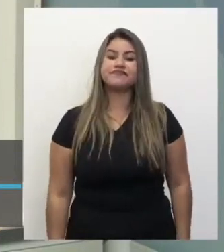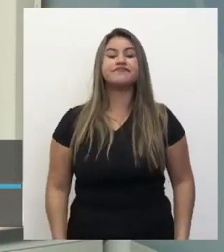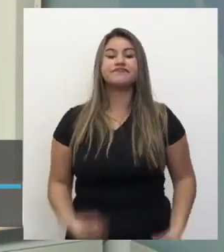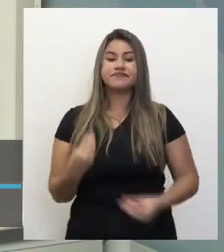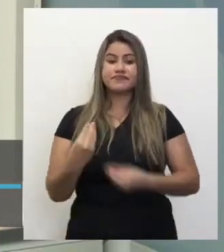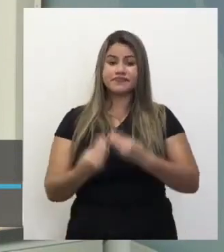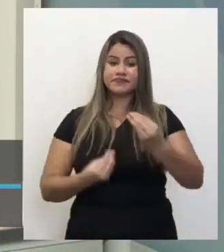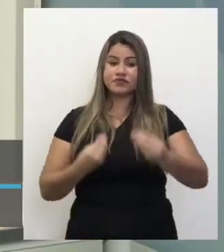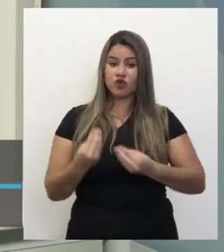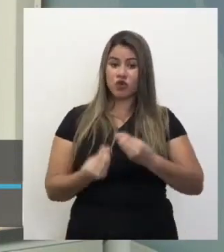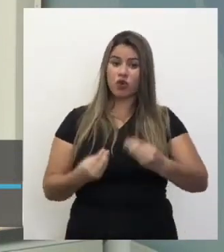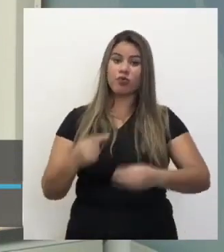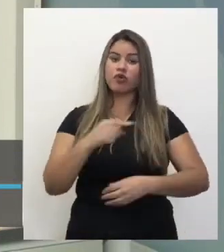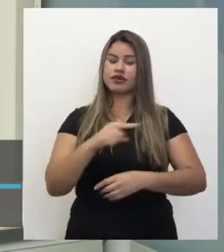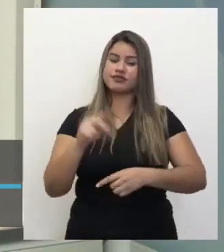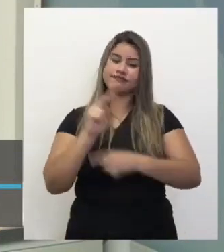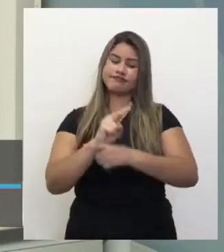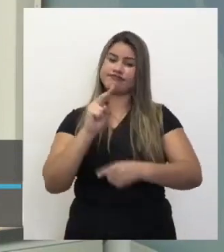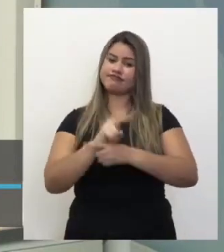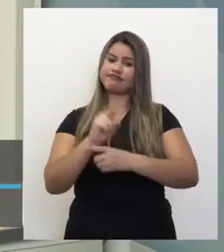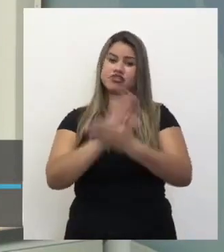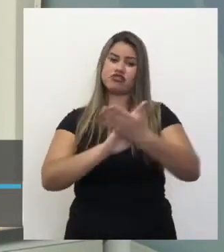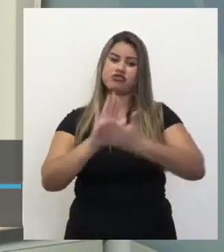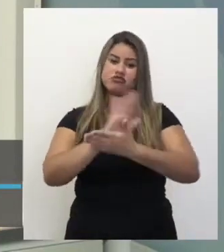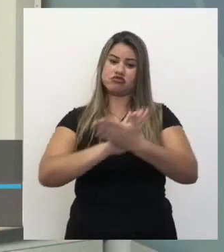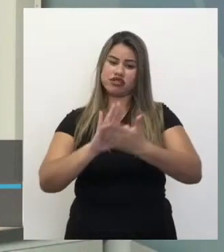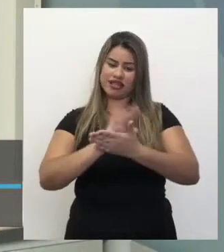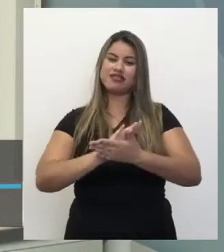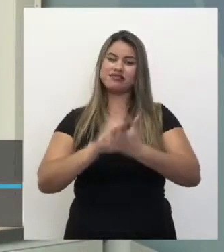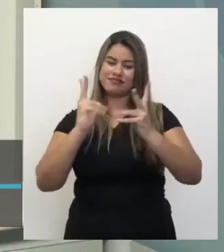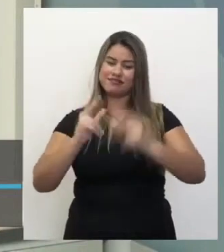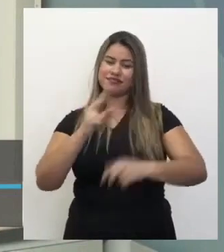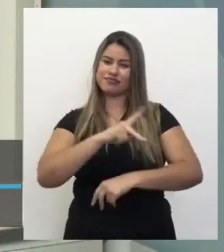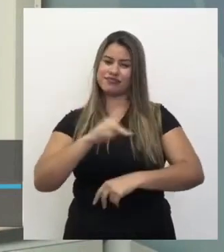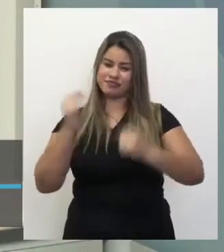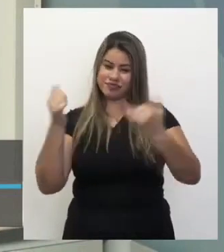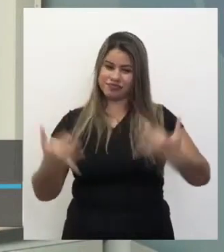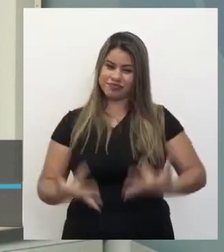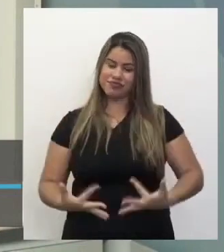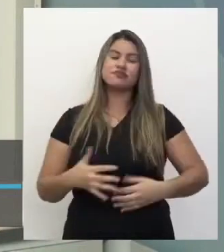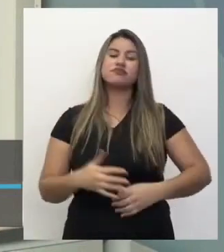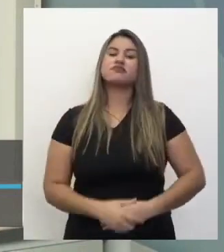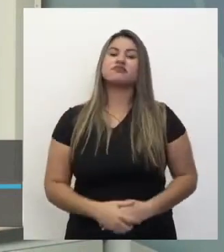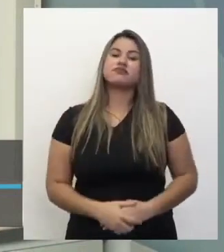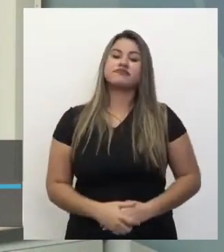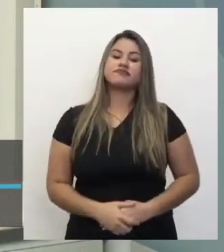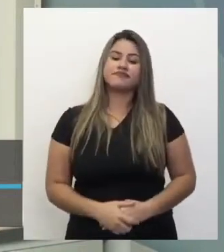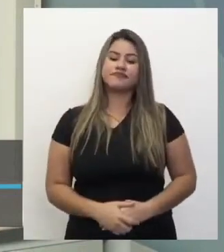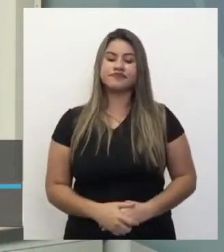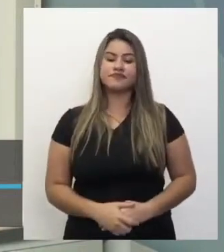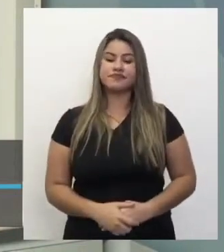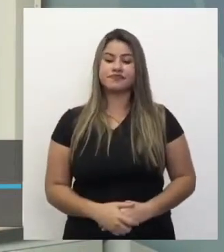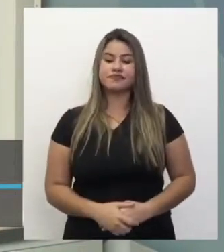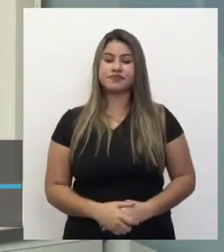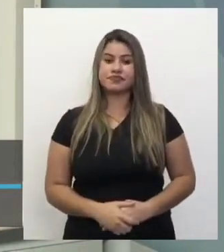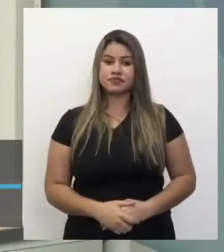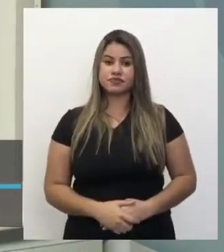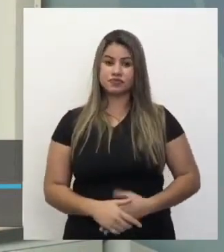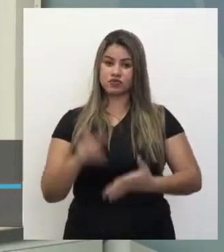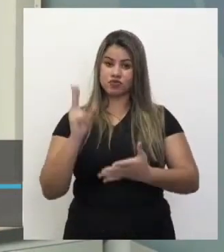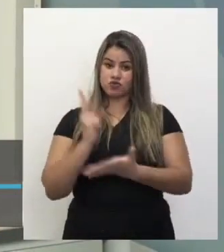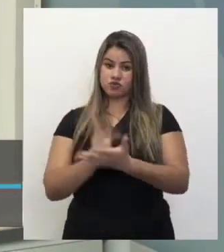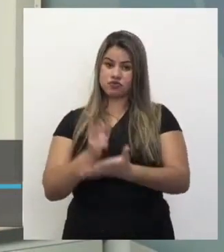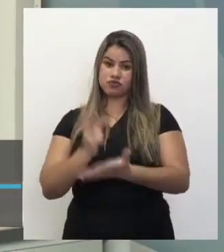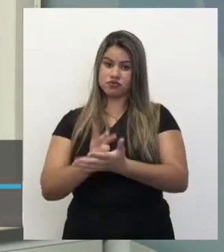aí, eles não tinham essa proteção, como a professora Janaína disse, tá? Observando, então,